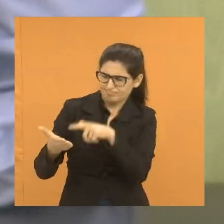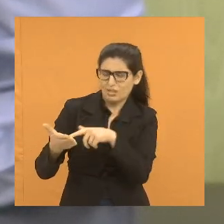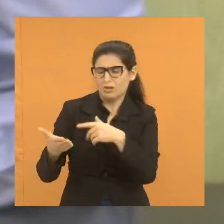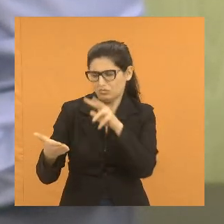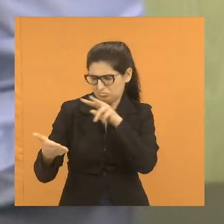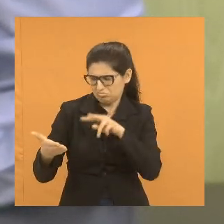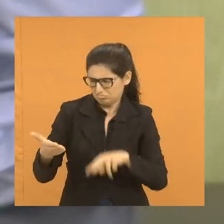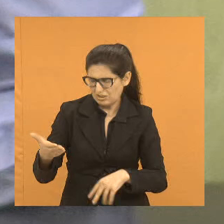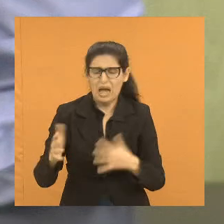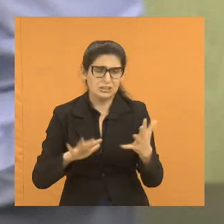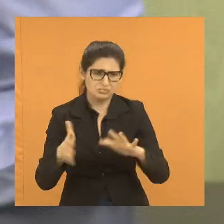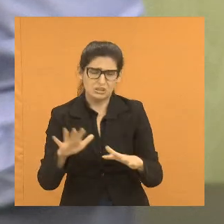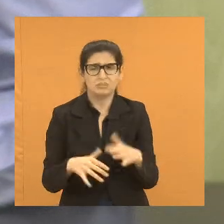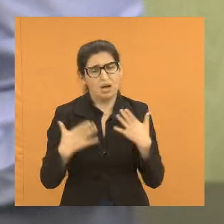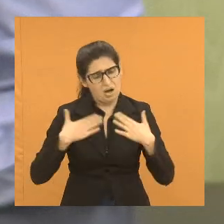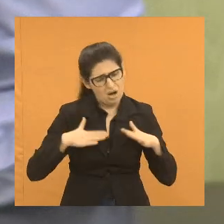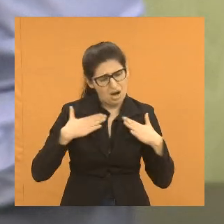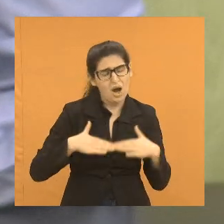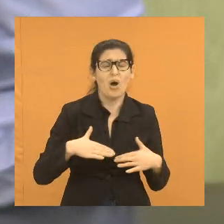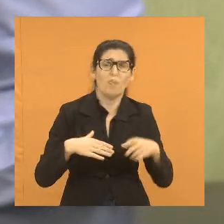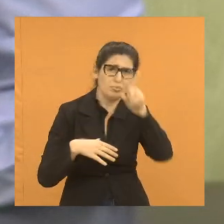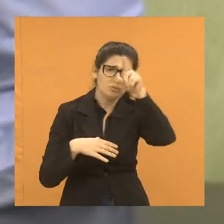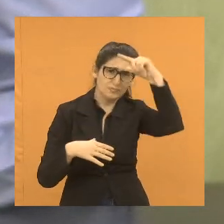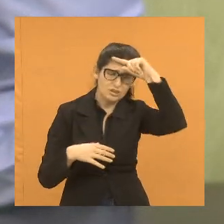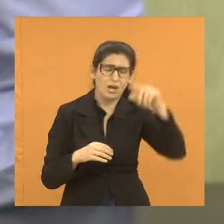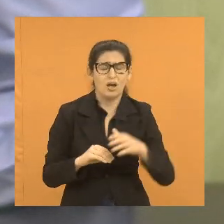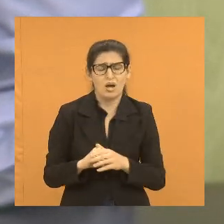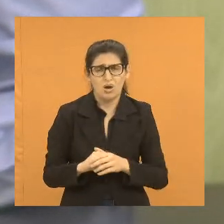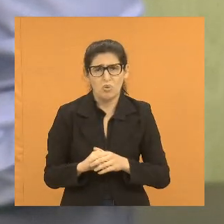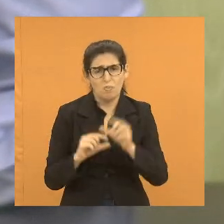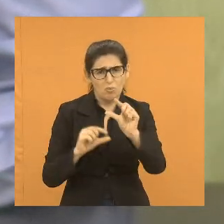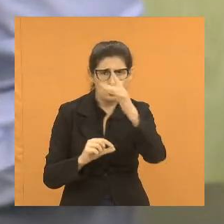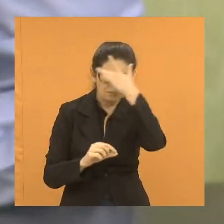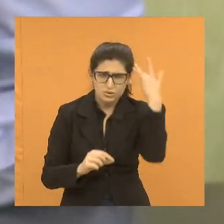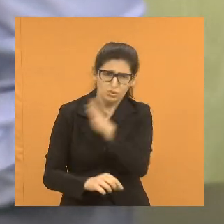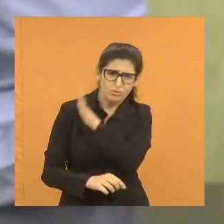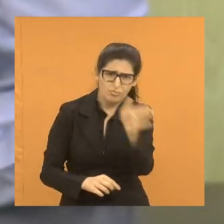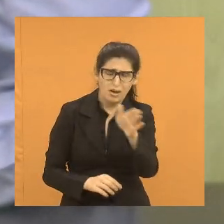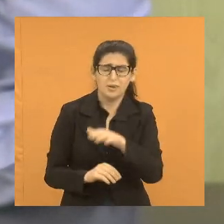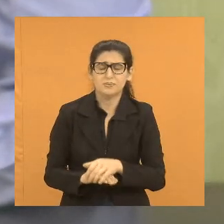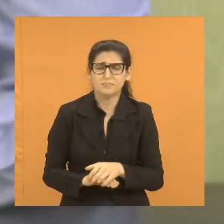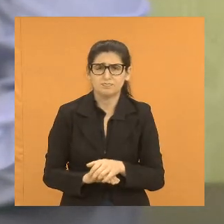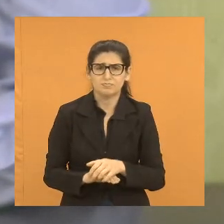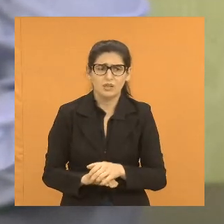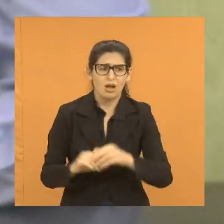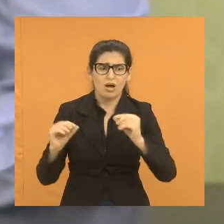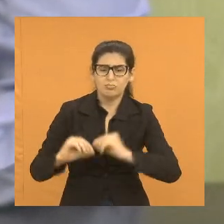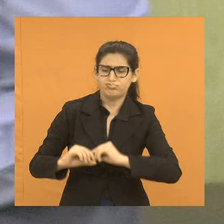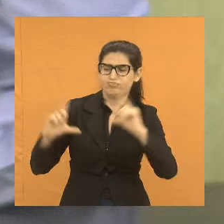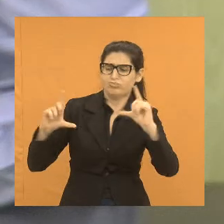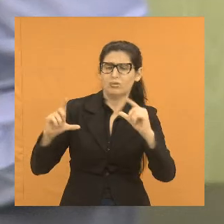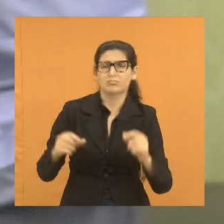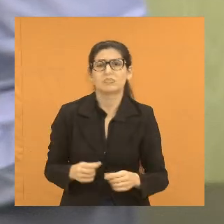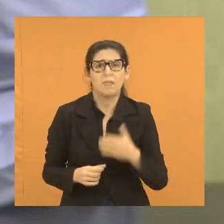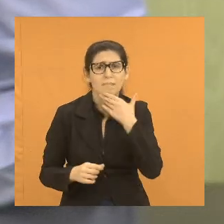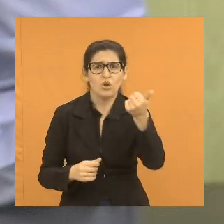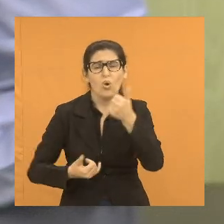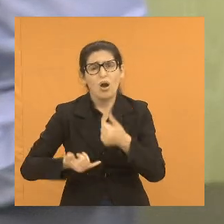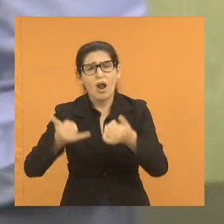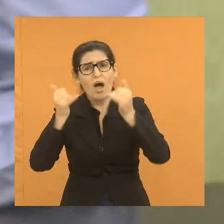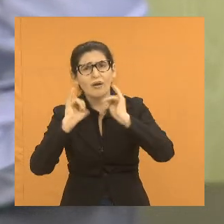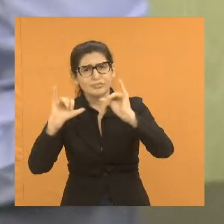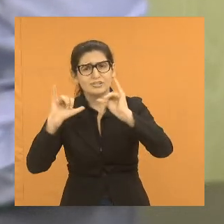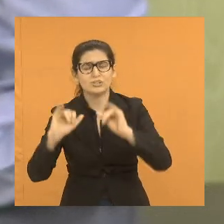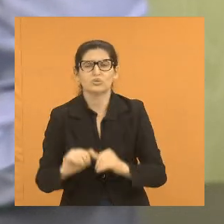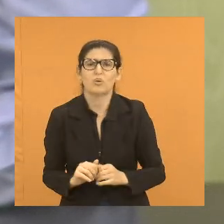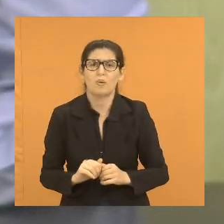tranquilo, é aquele número de pessoas. Começa a aumentar, tem um sobreaviso. Eu acho que isso é uma sugestão boa que a gente pode fazer. Não ter fixo,